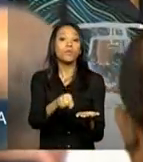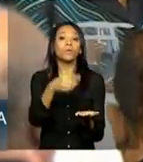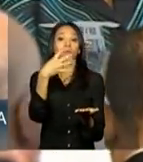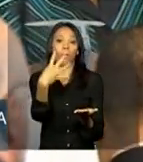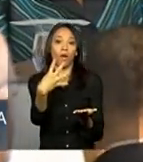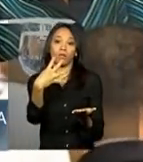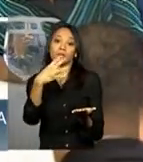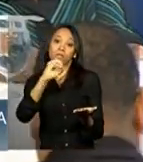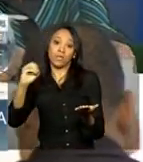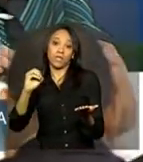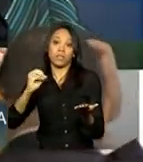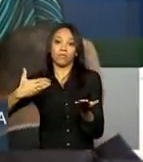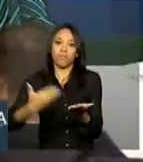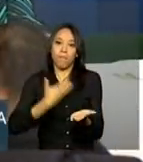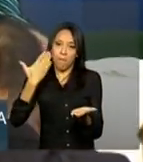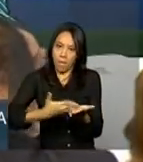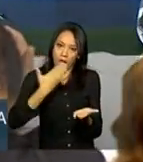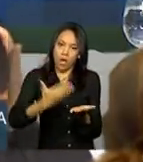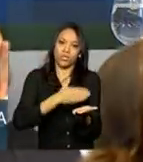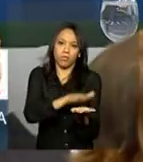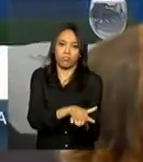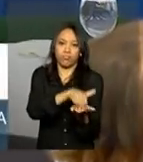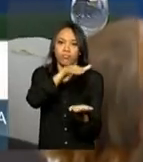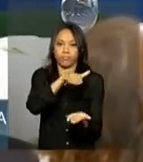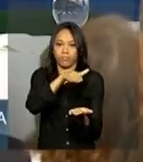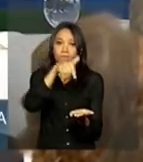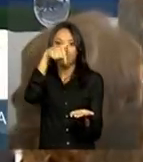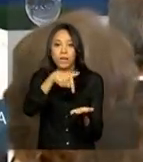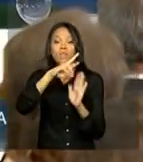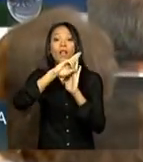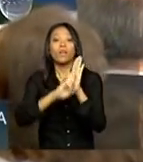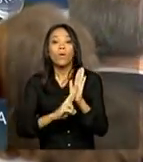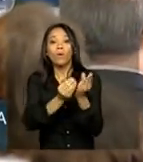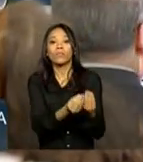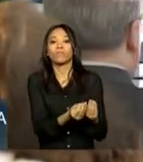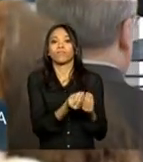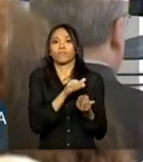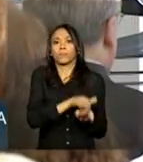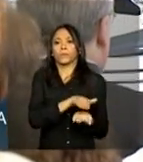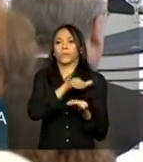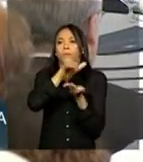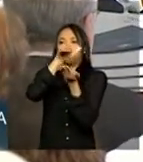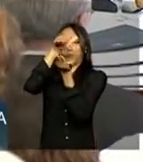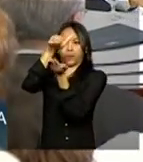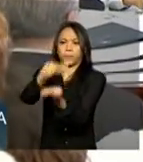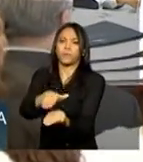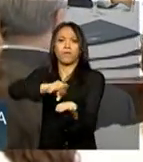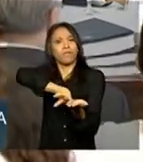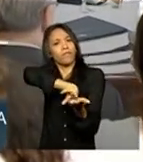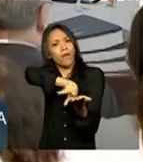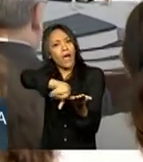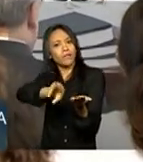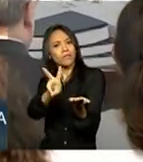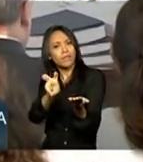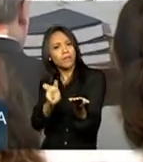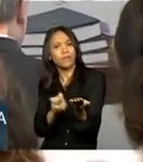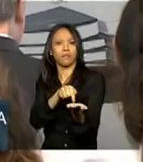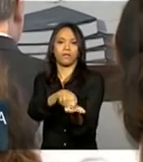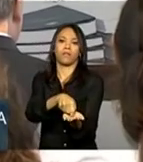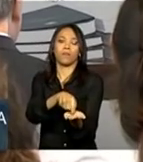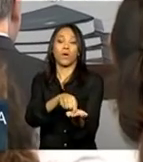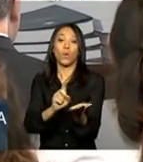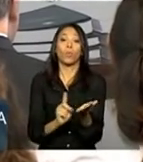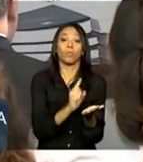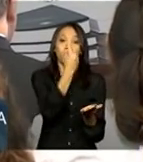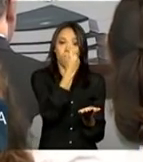páginas o relatório contempla portanto um amplo leque de matérias o primeiro